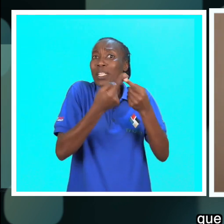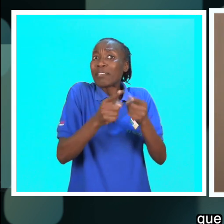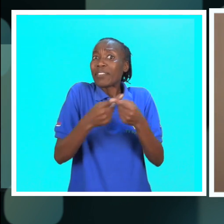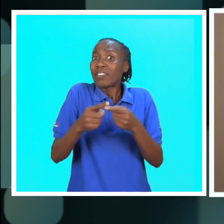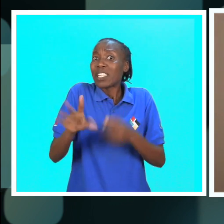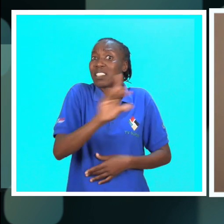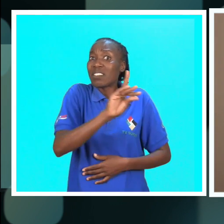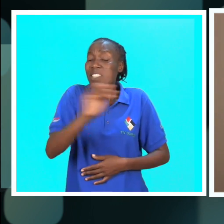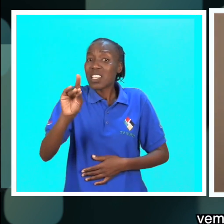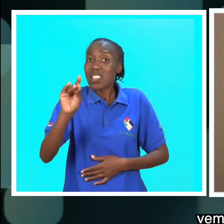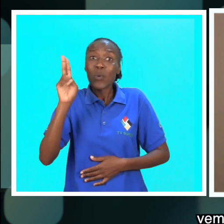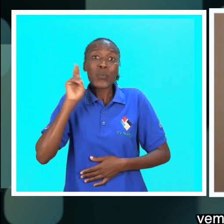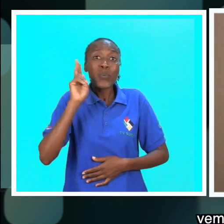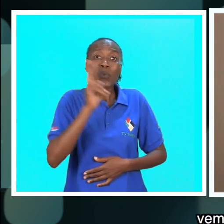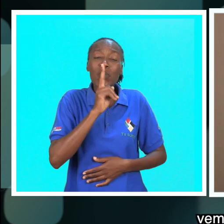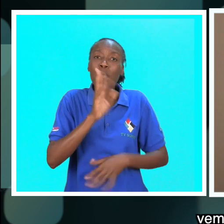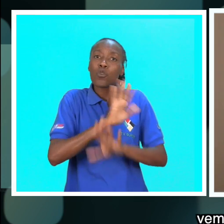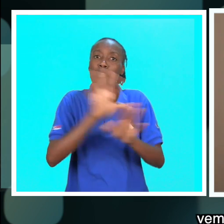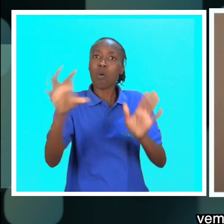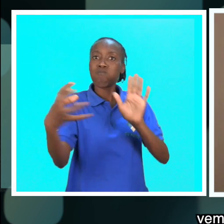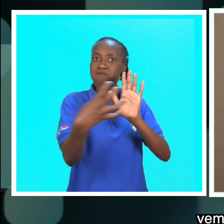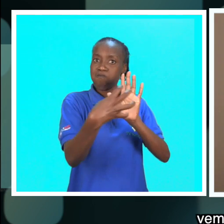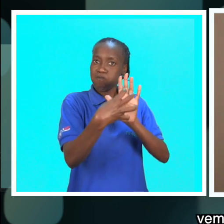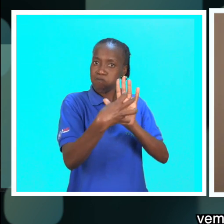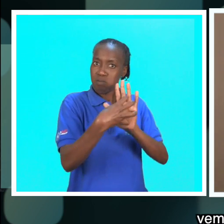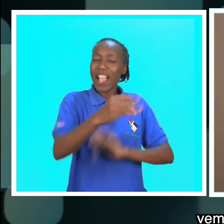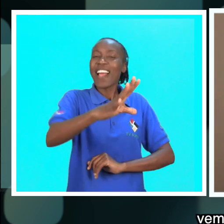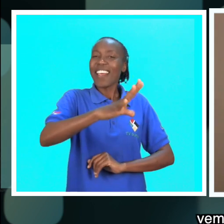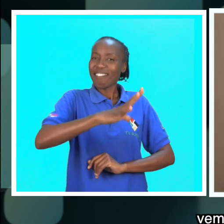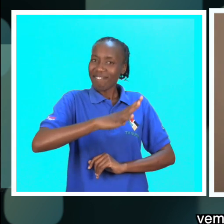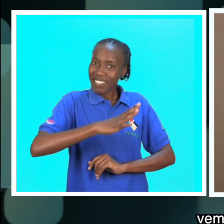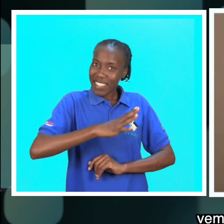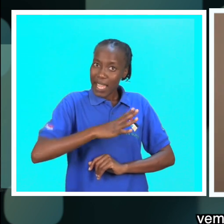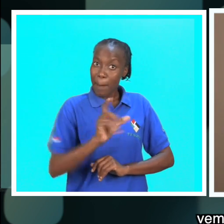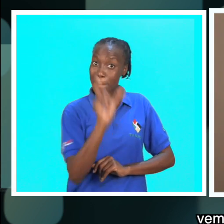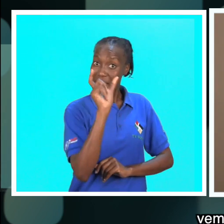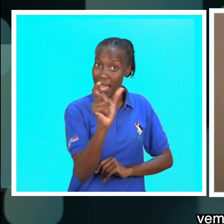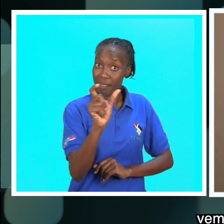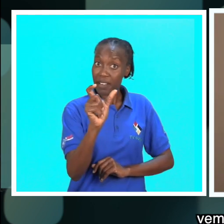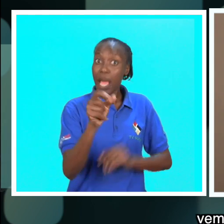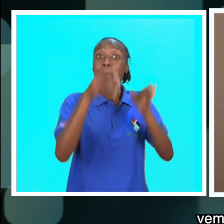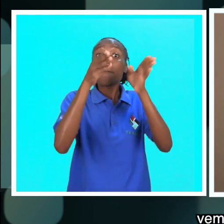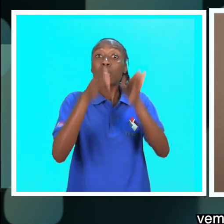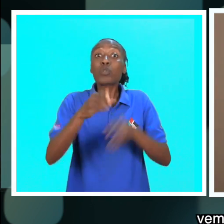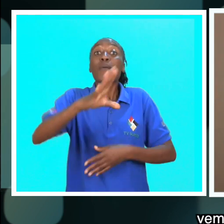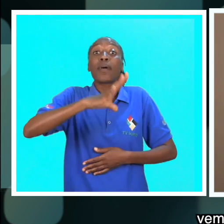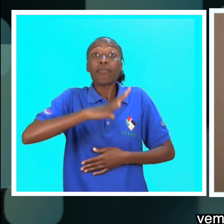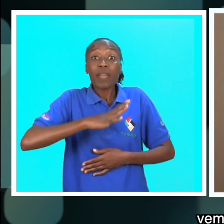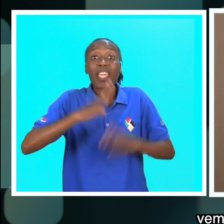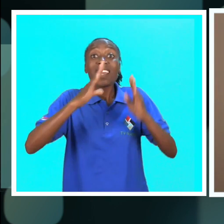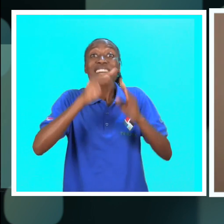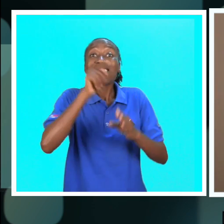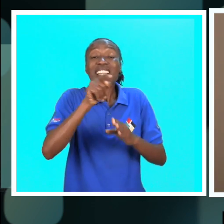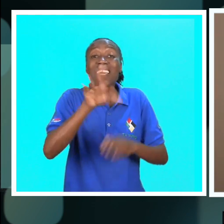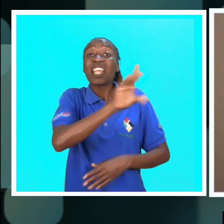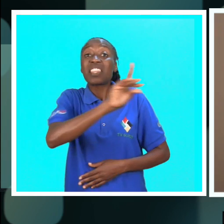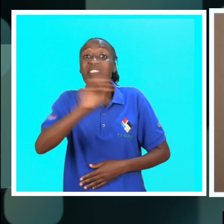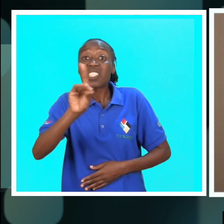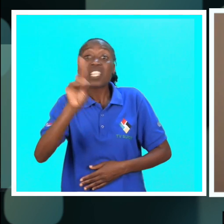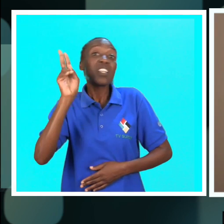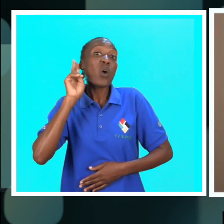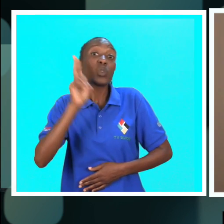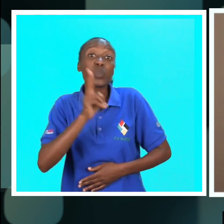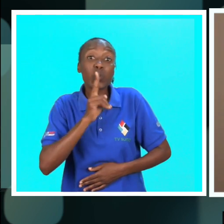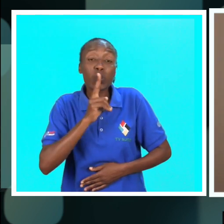de deficiência auditiva. Vem só lá se tem pessoas com deficiência auditiva. Não